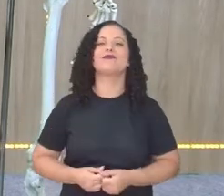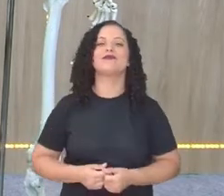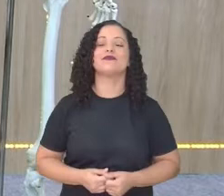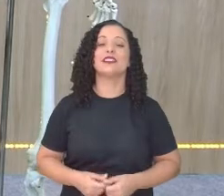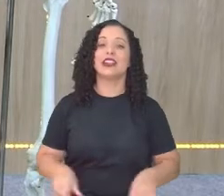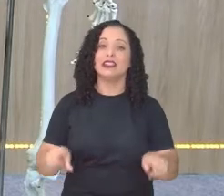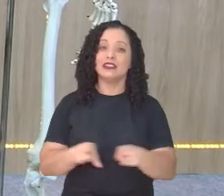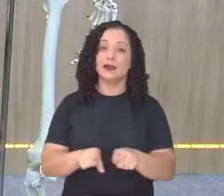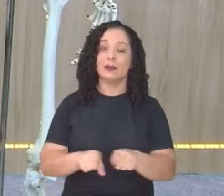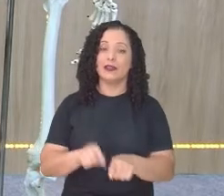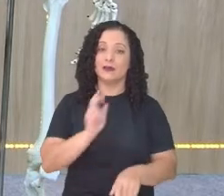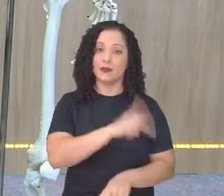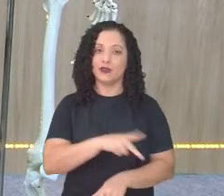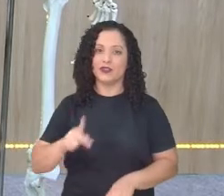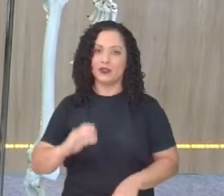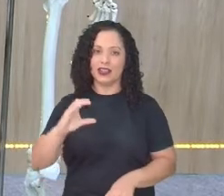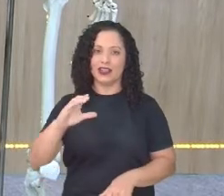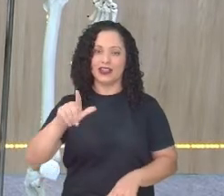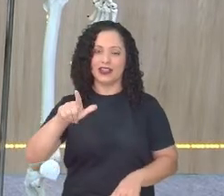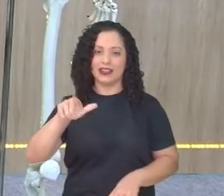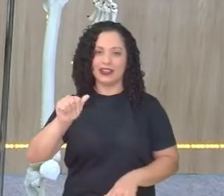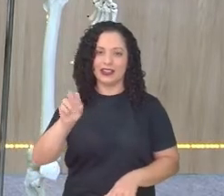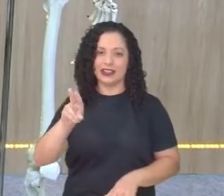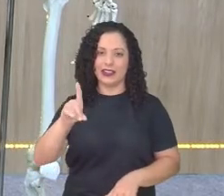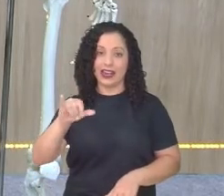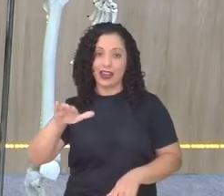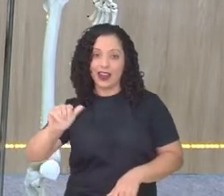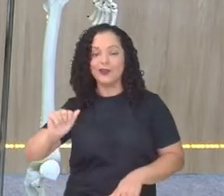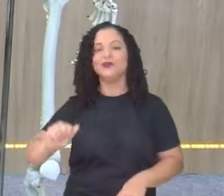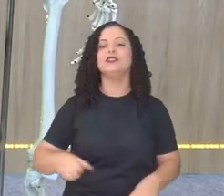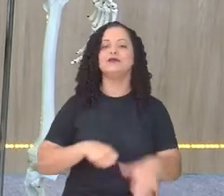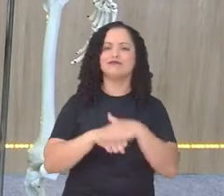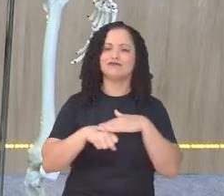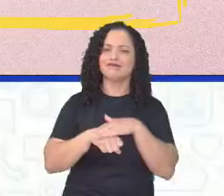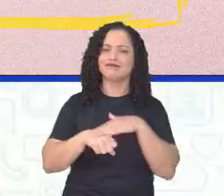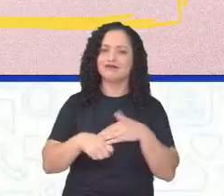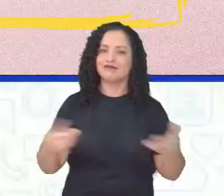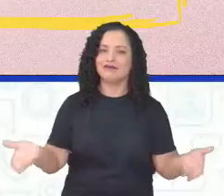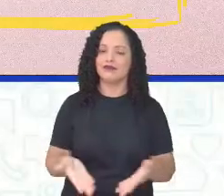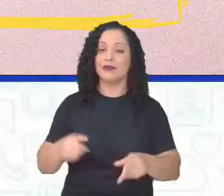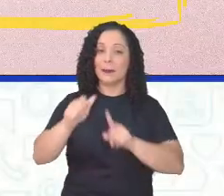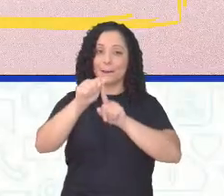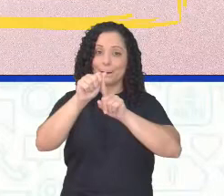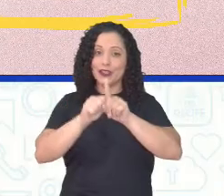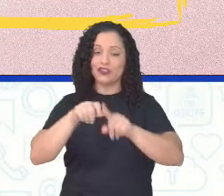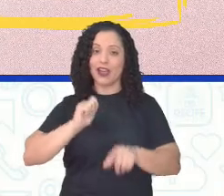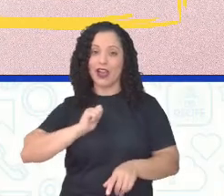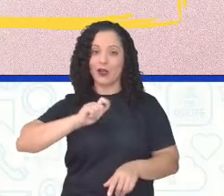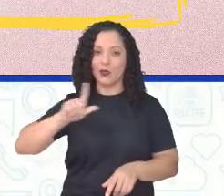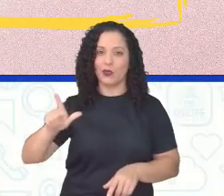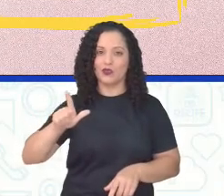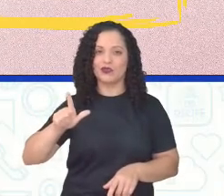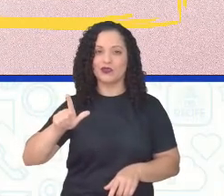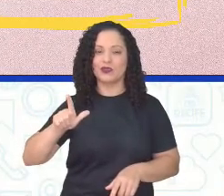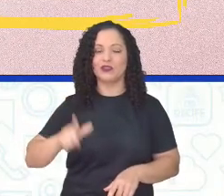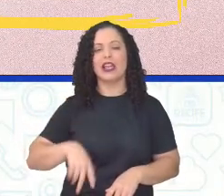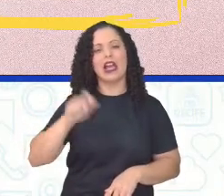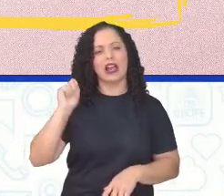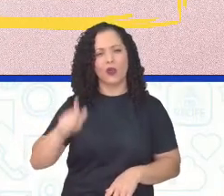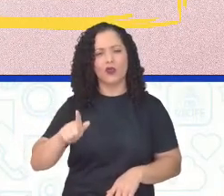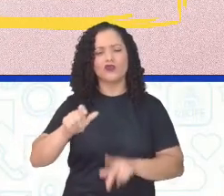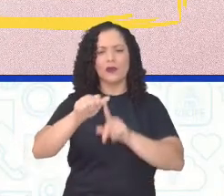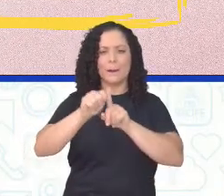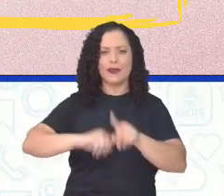também a professora Cláudia, que a gente vai conversar agora, gente, é sobre o agosto, né? É um mês de conscientização de